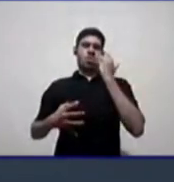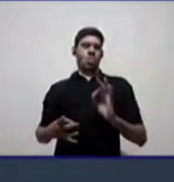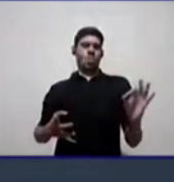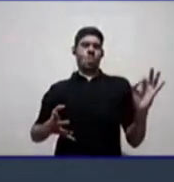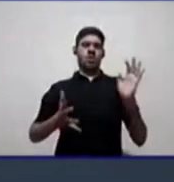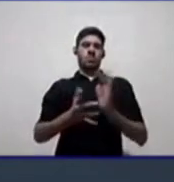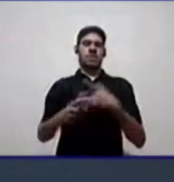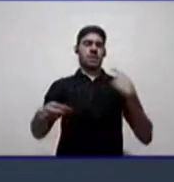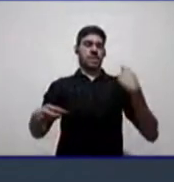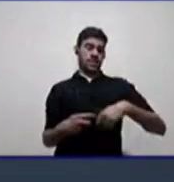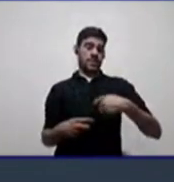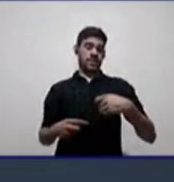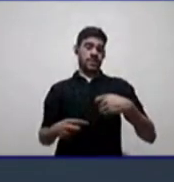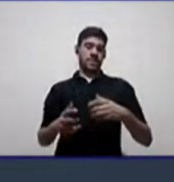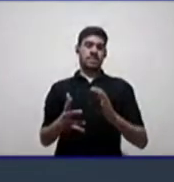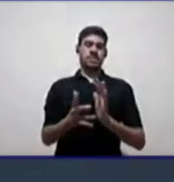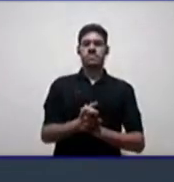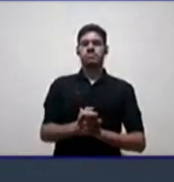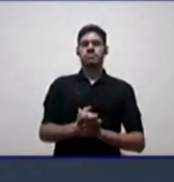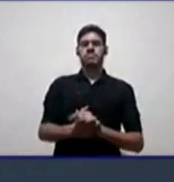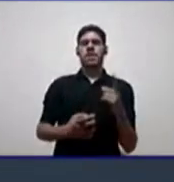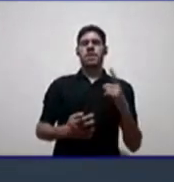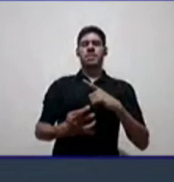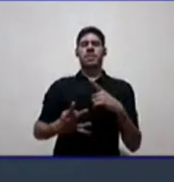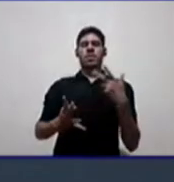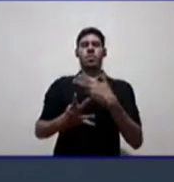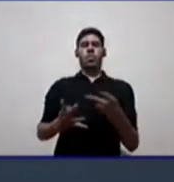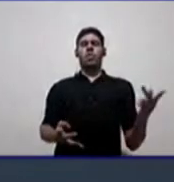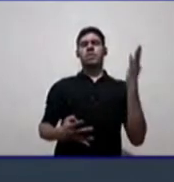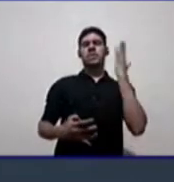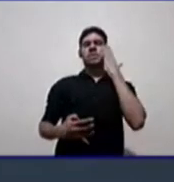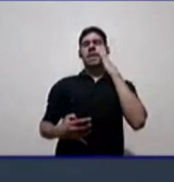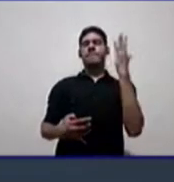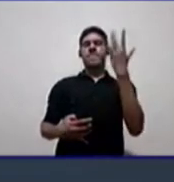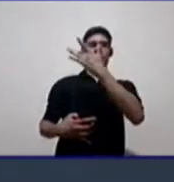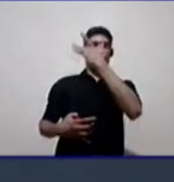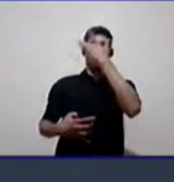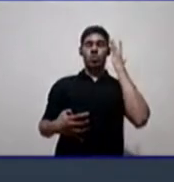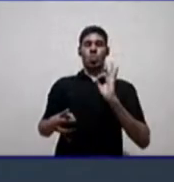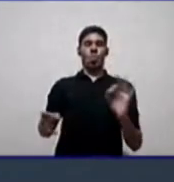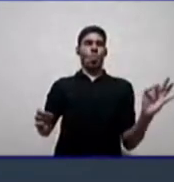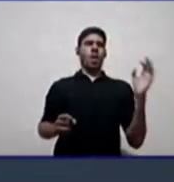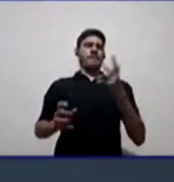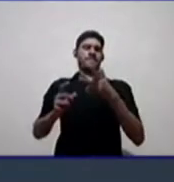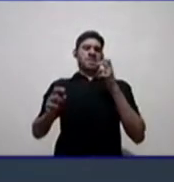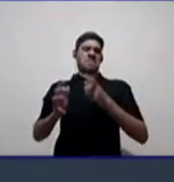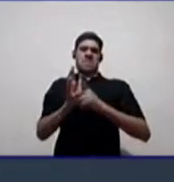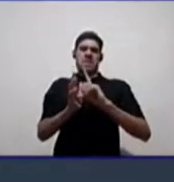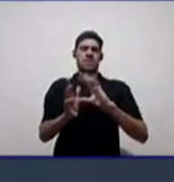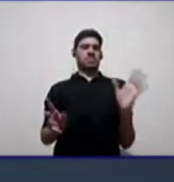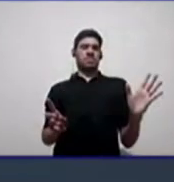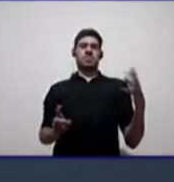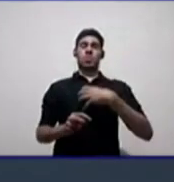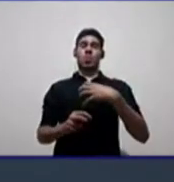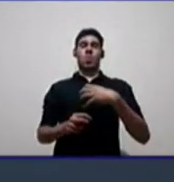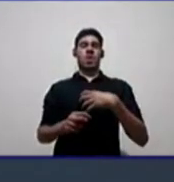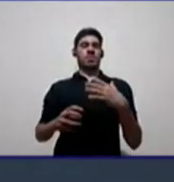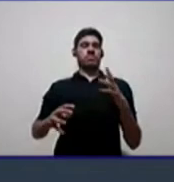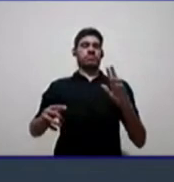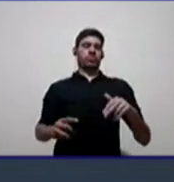a fatos que a sabedoria humana não pode prever, situações que não pôde levar em consideração e